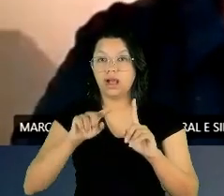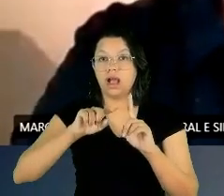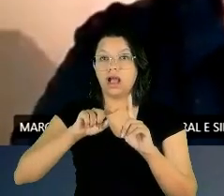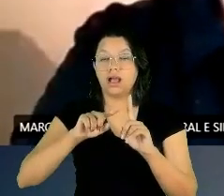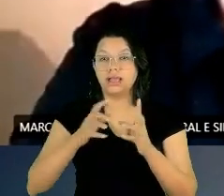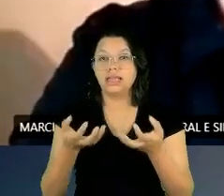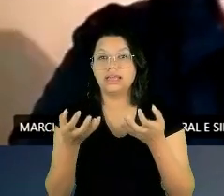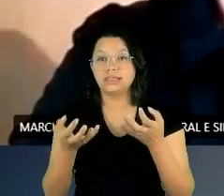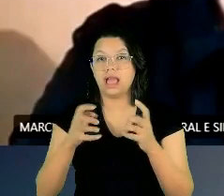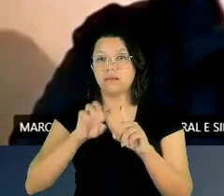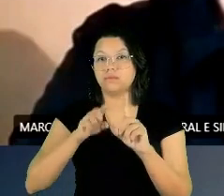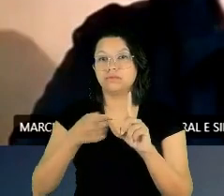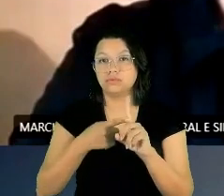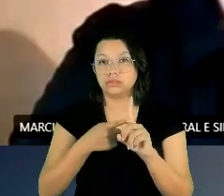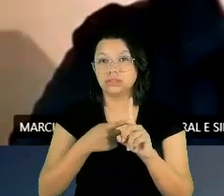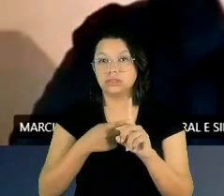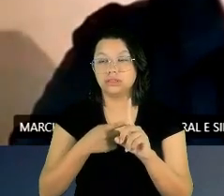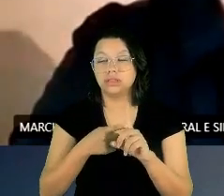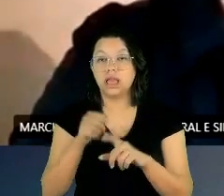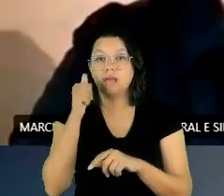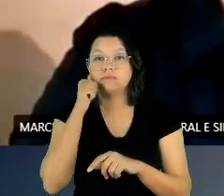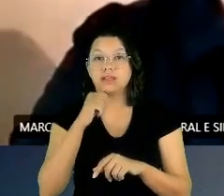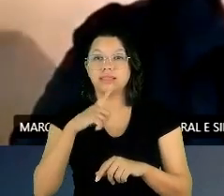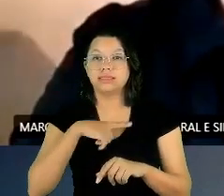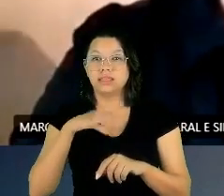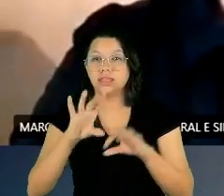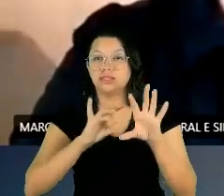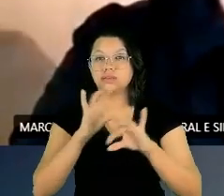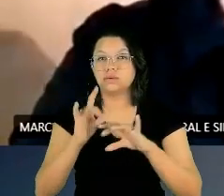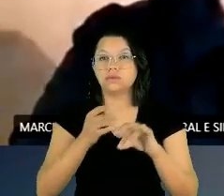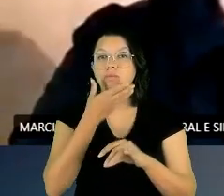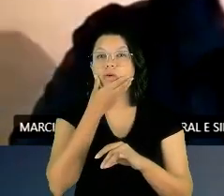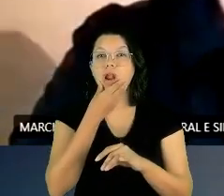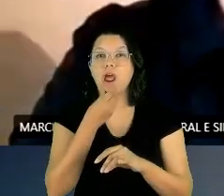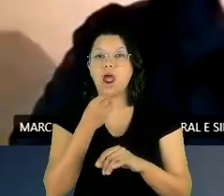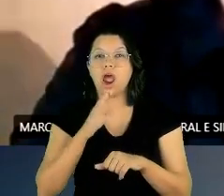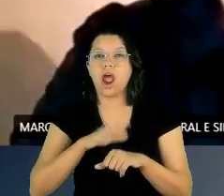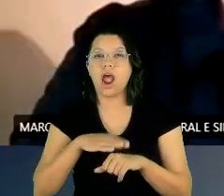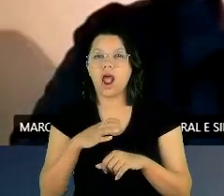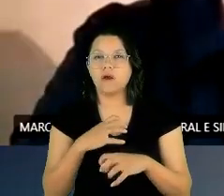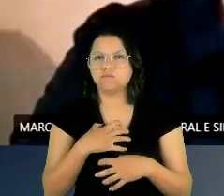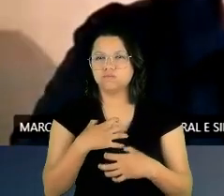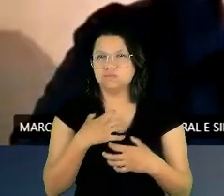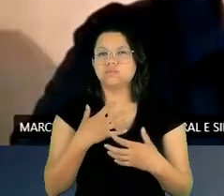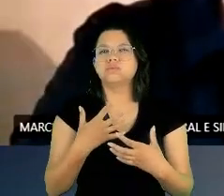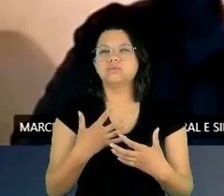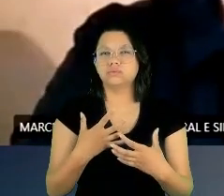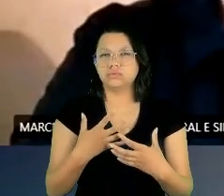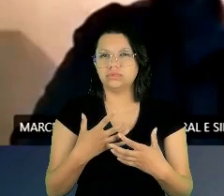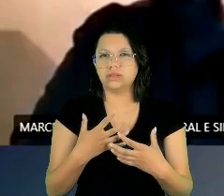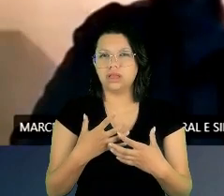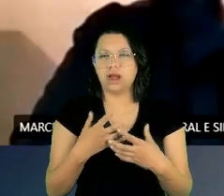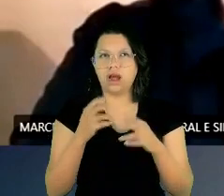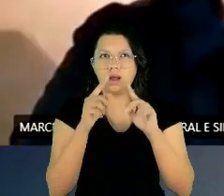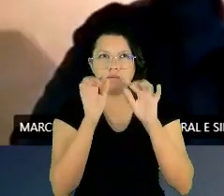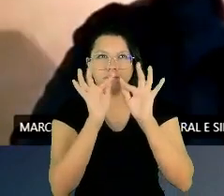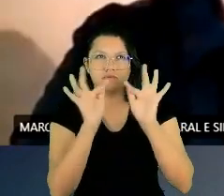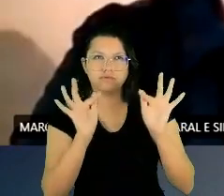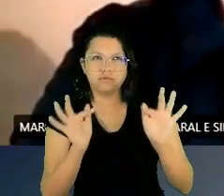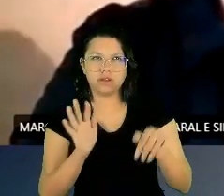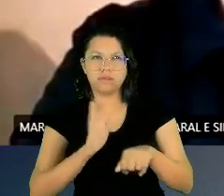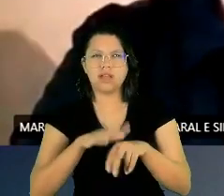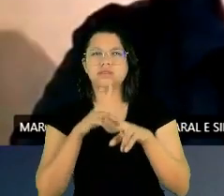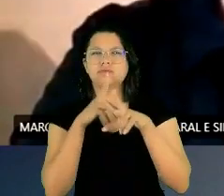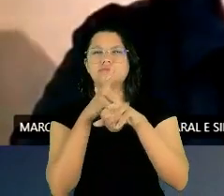reprodutivo, a mulher tem preferência por homens com feições mais grosseiras, e com traços de maior força